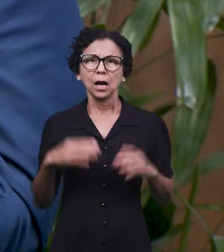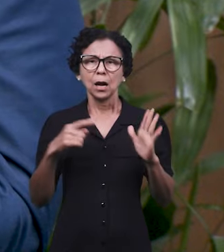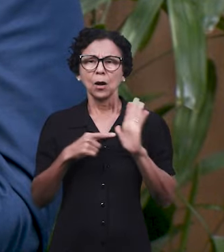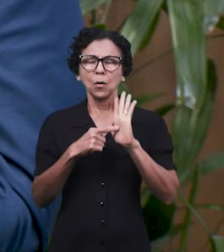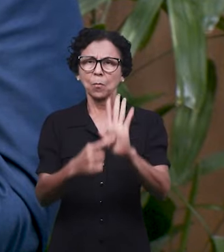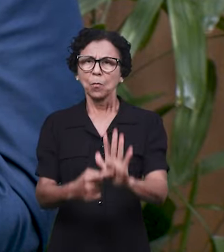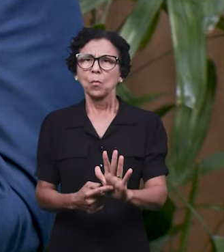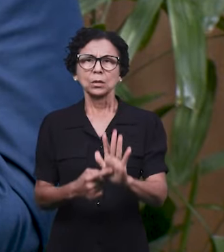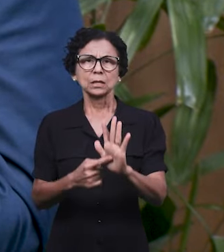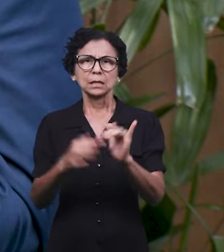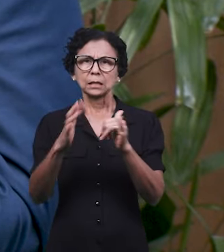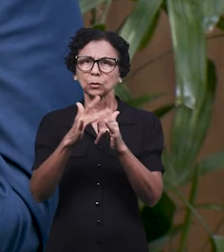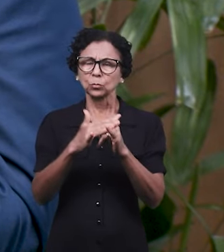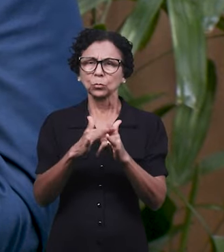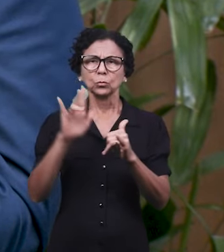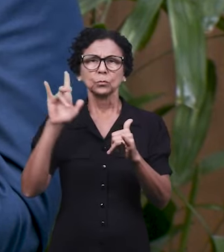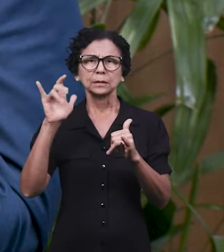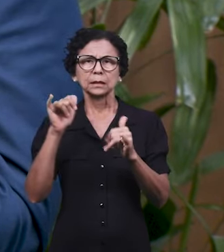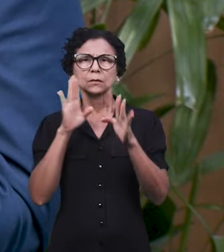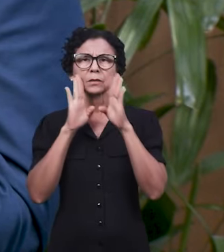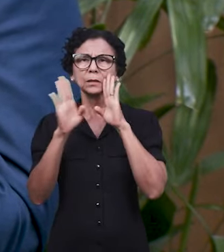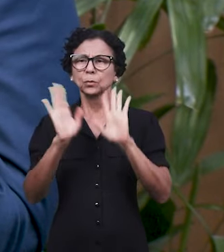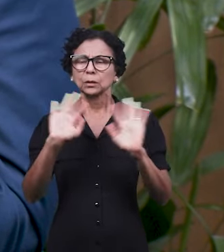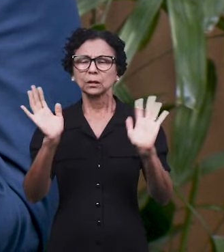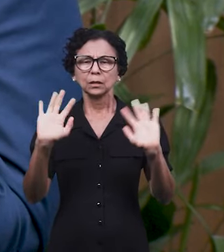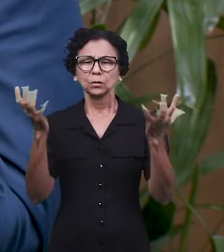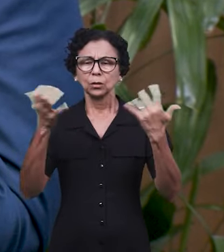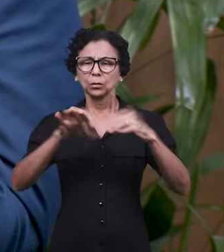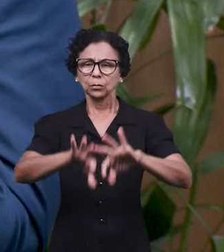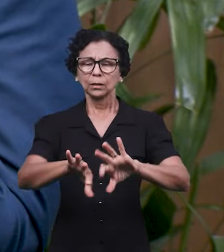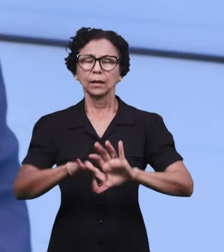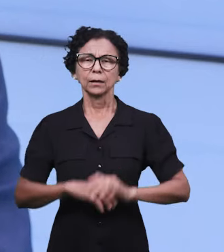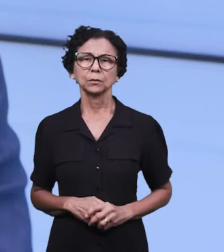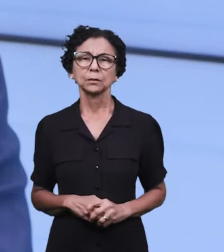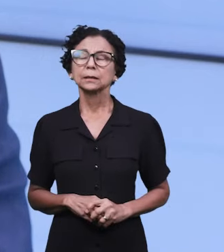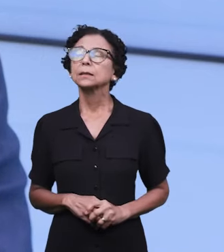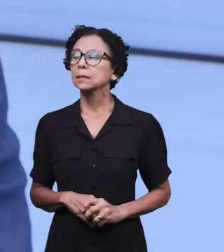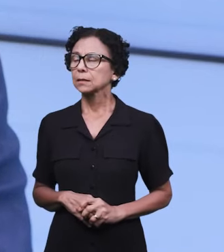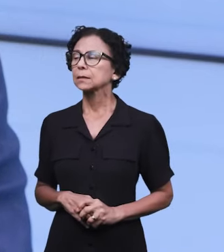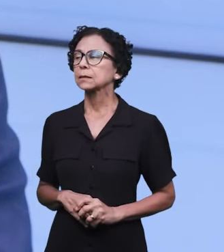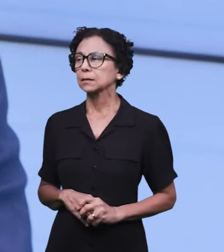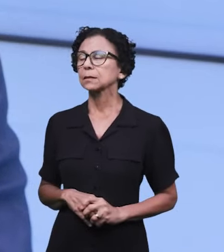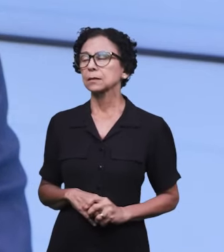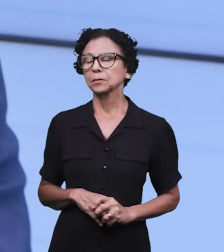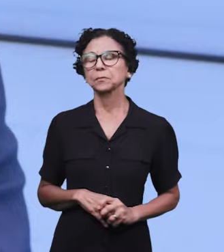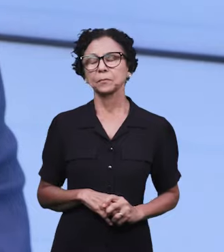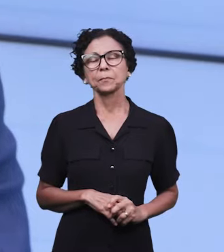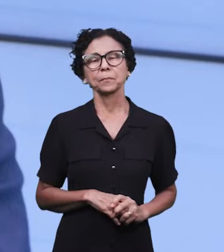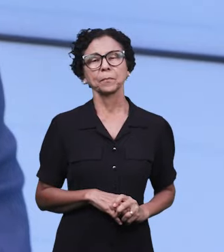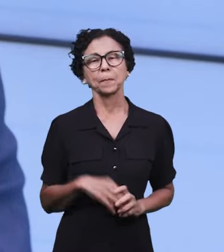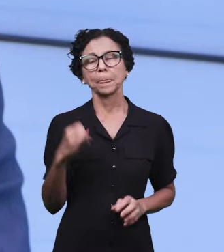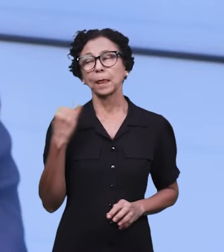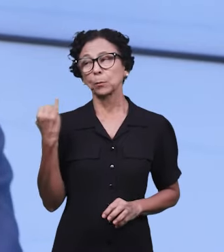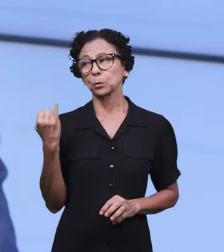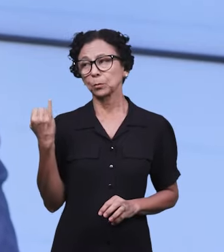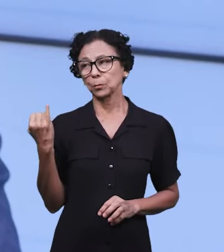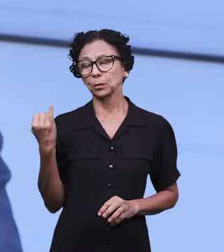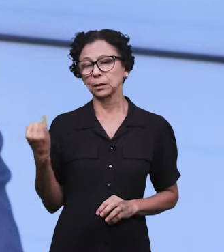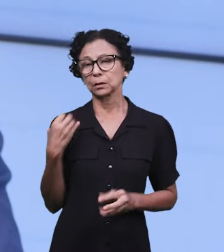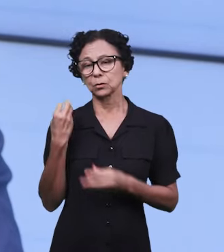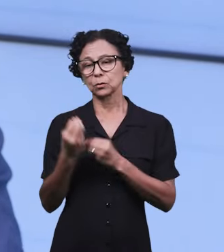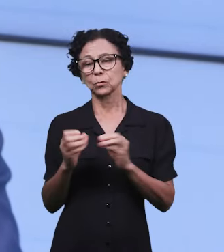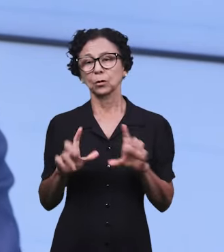não apareça né no caso ali no YouTube no meu Instagram no meu Facebook tem sim eh Dr Rodrigo eh sobre isso também muito importante a